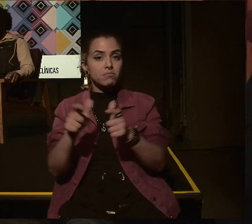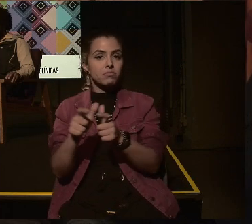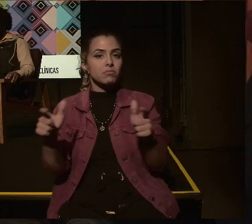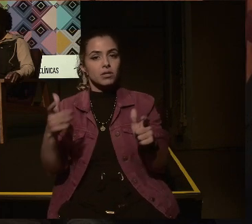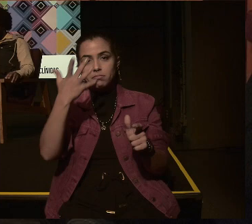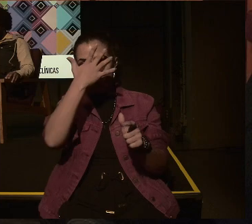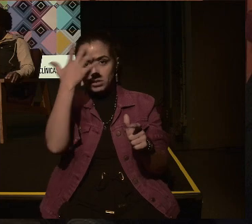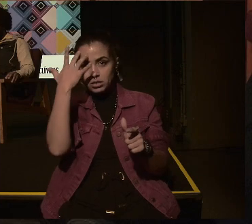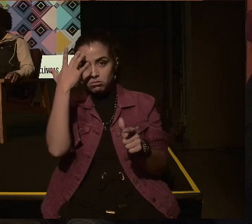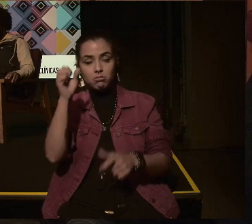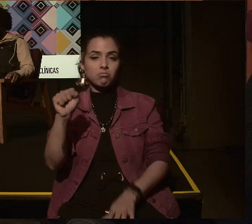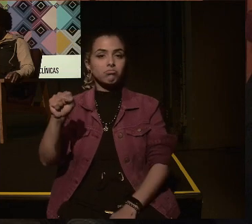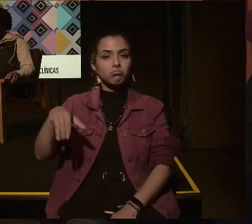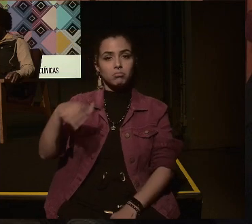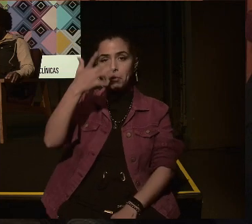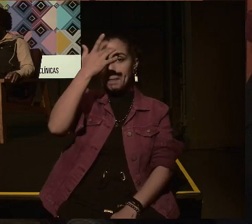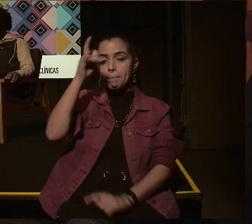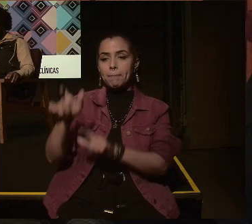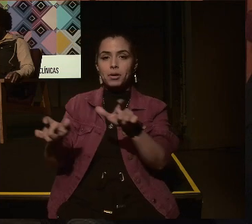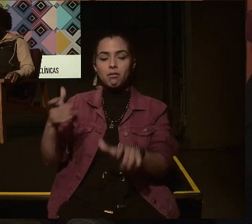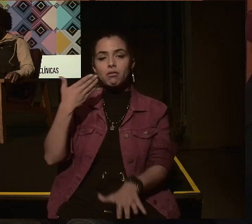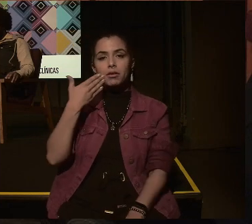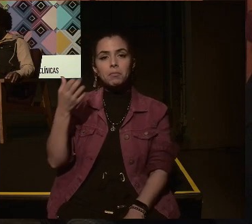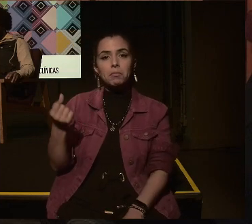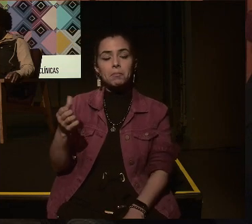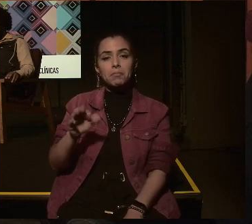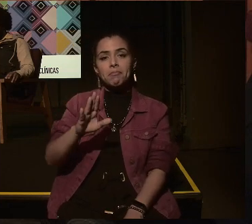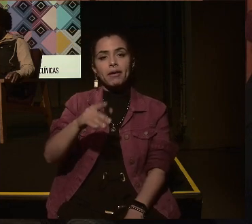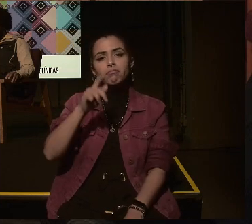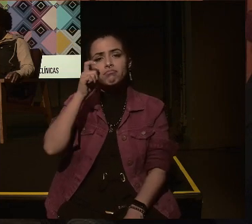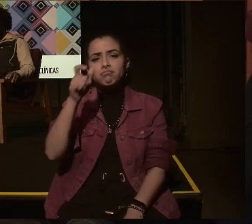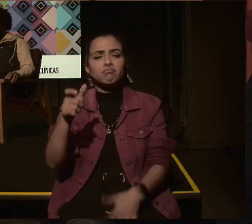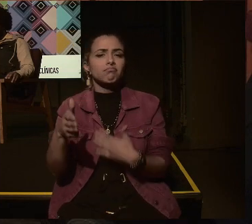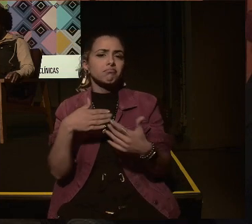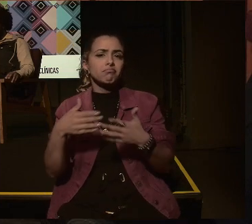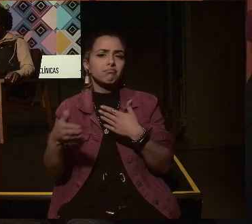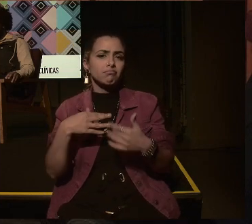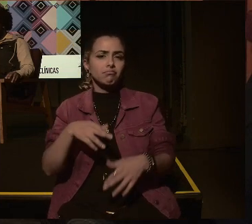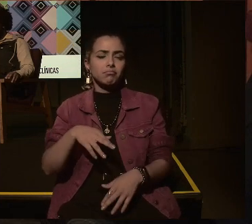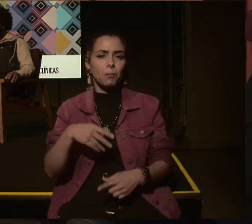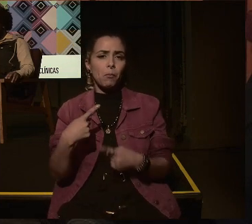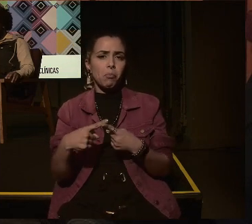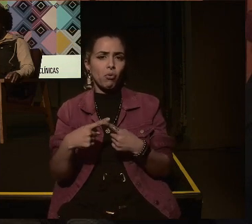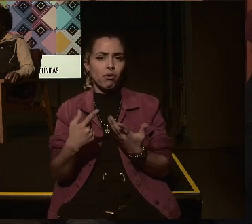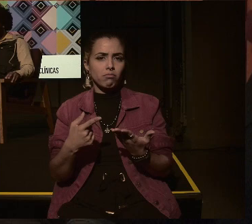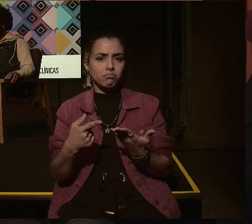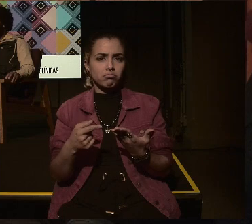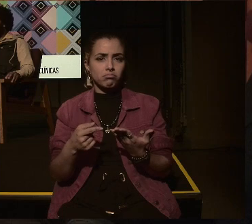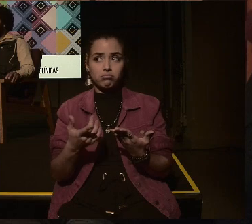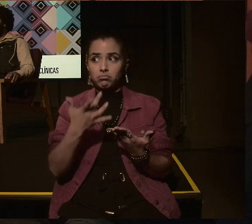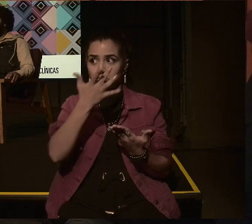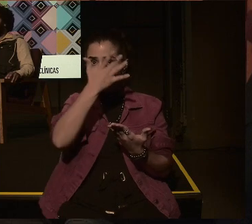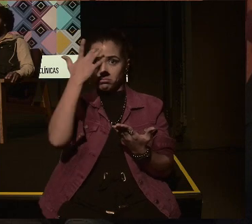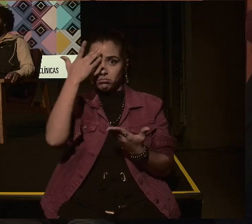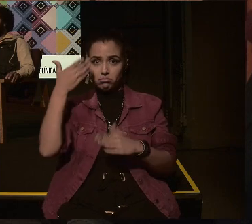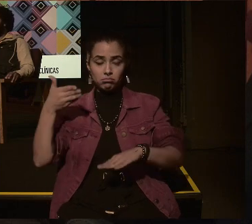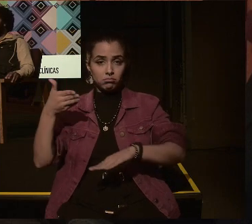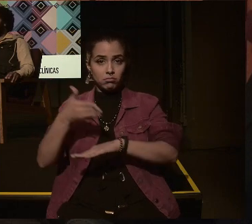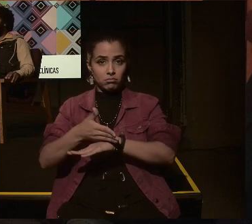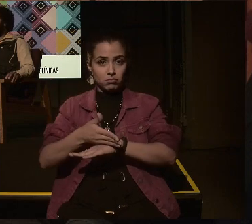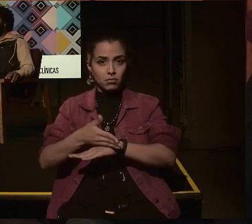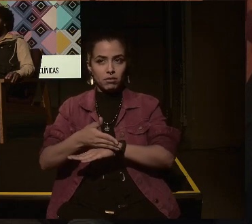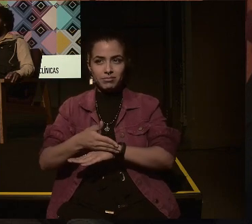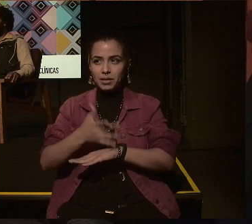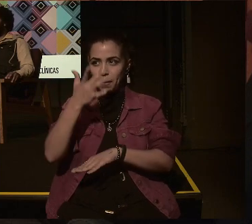Mas como você falou, não me interessa ser branco. Porque você mesmo foi dando a pista. Você falou